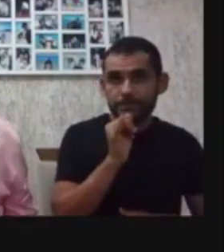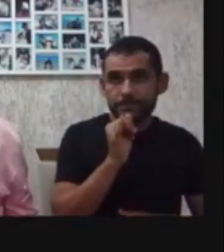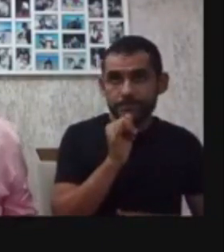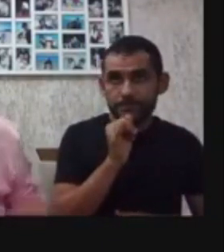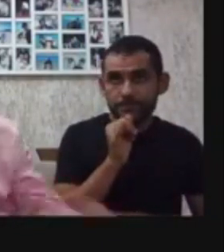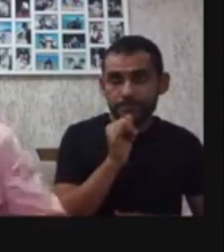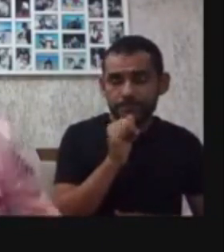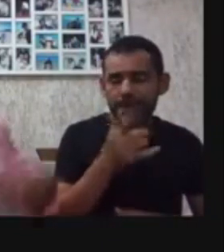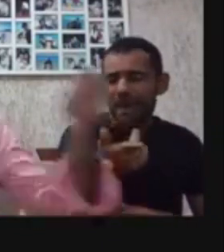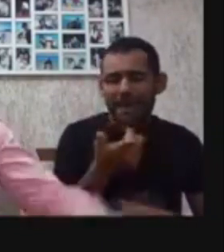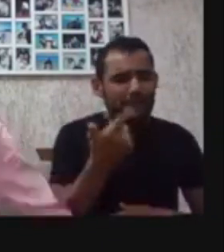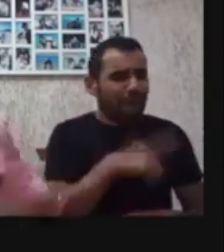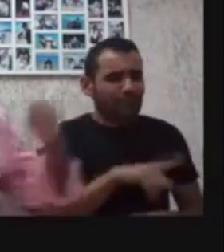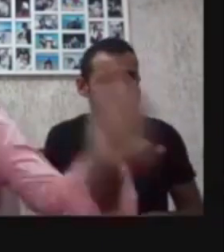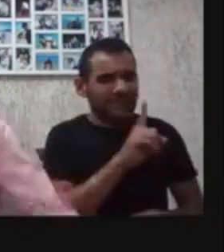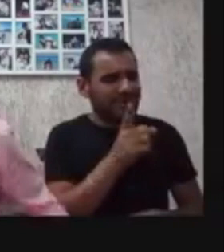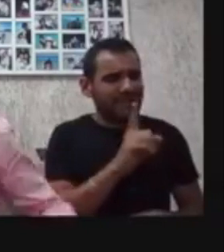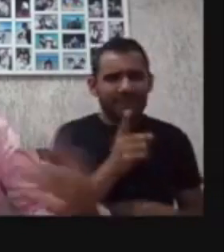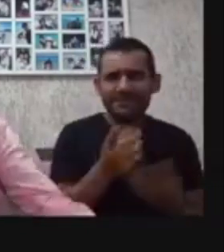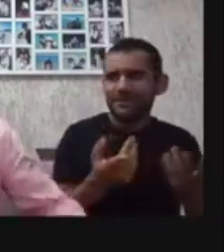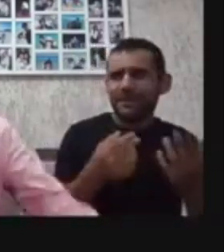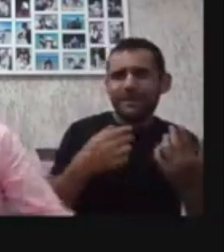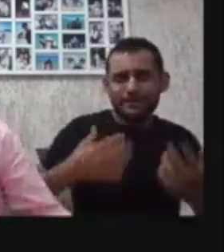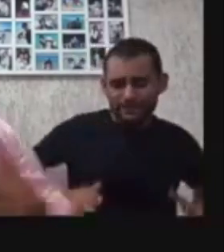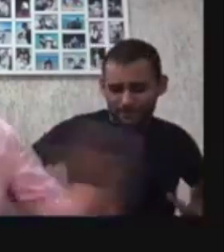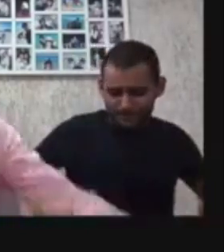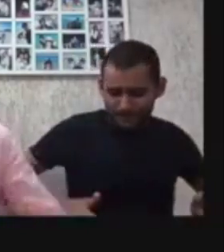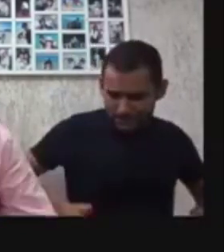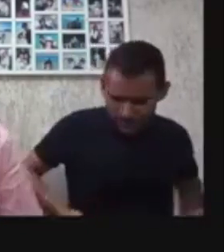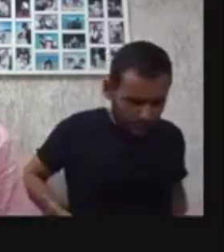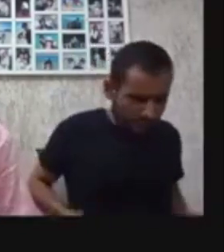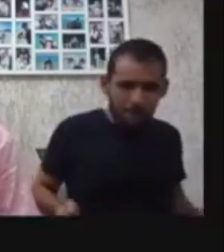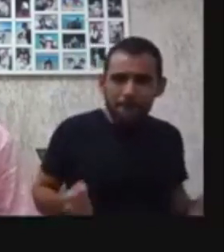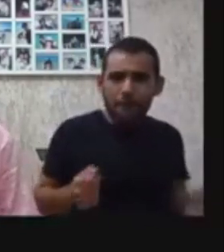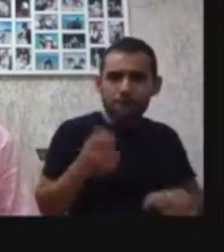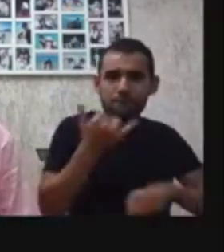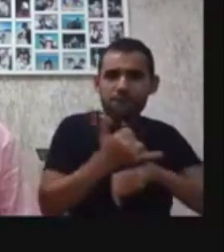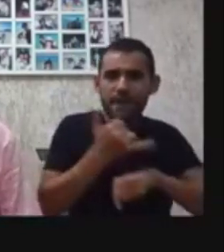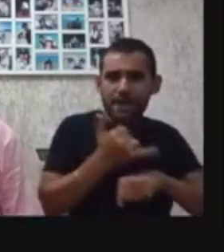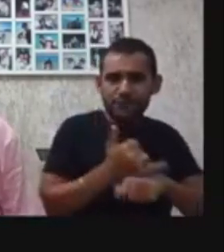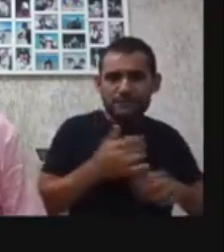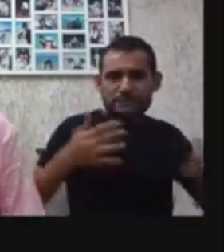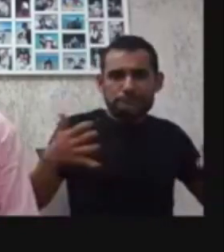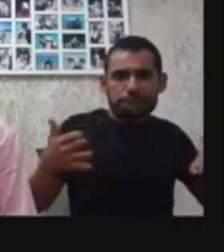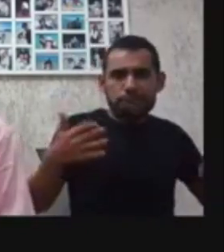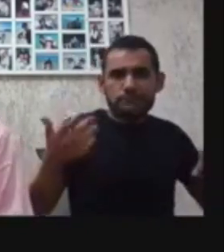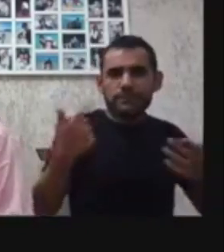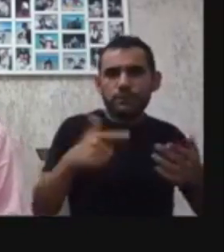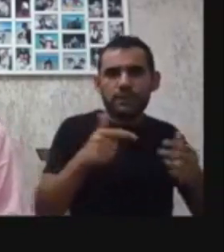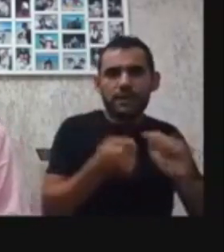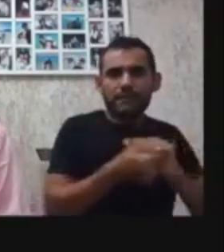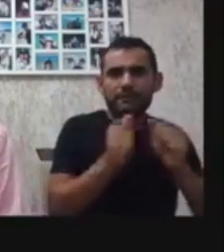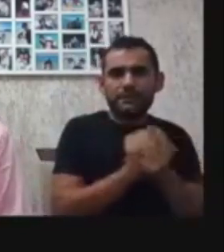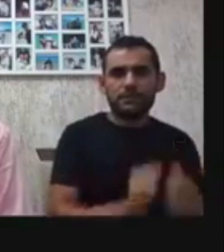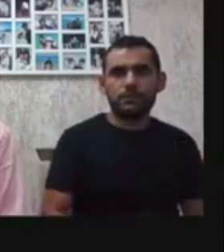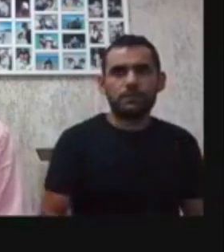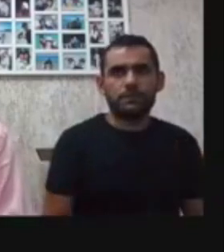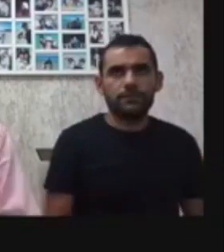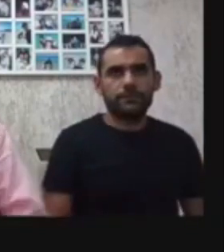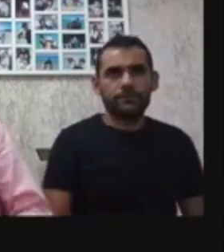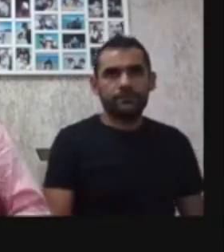não passa ninguém, ela não consegue. A mão dela não consegue, ela vai bater nos ferros lá. É, Tem